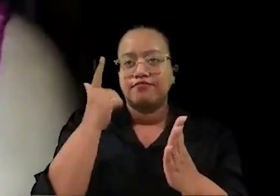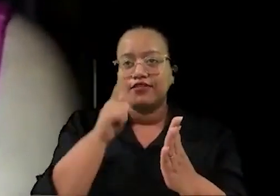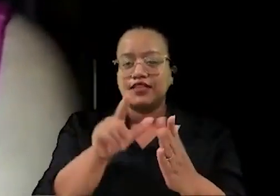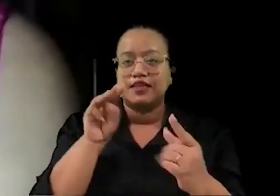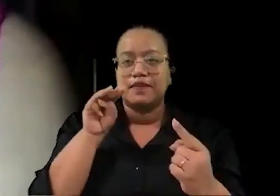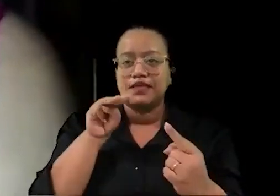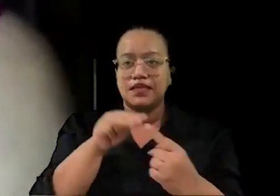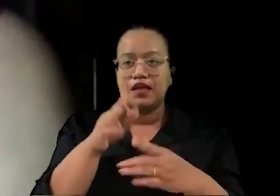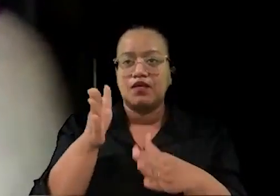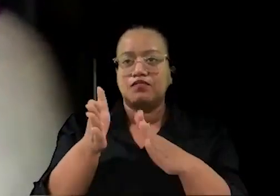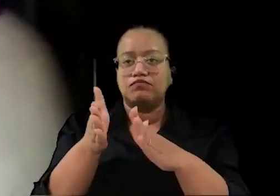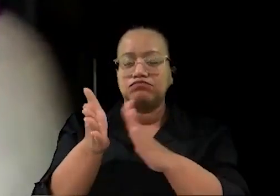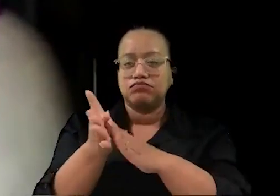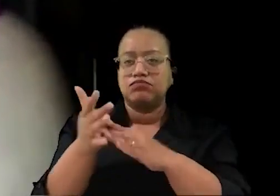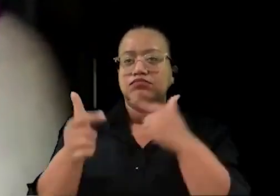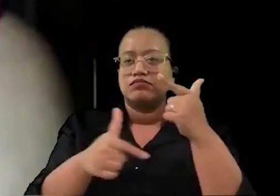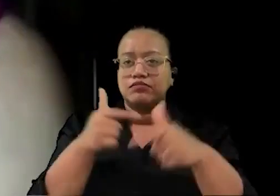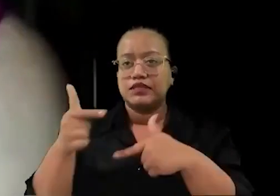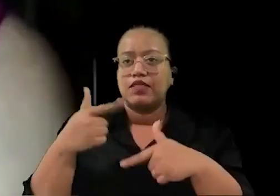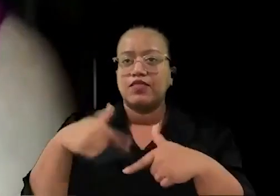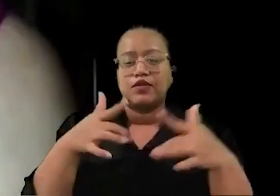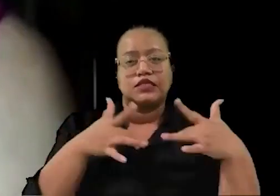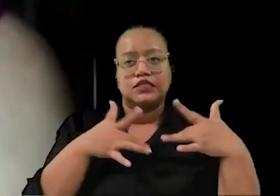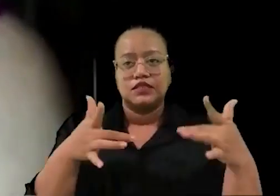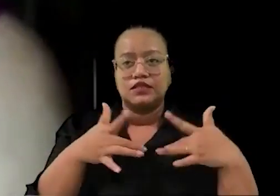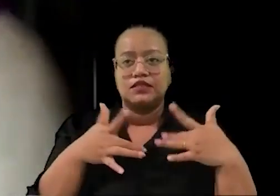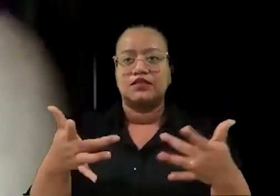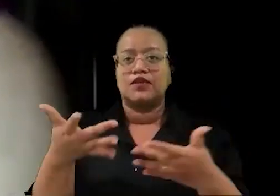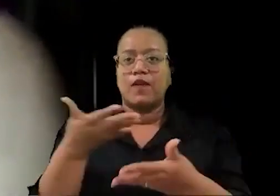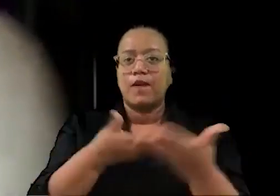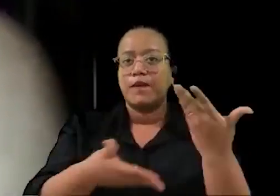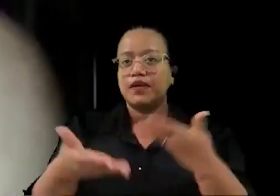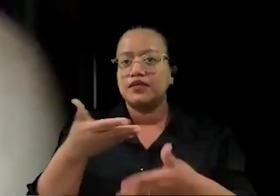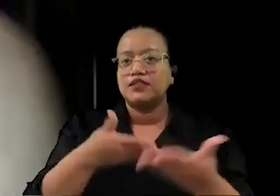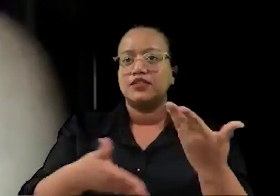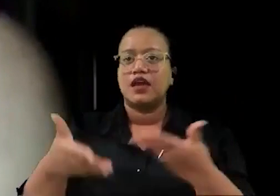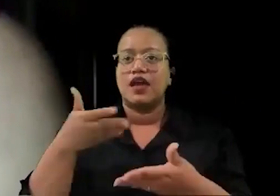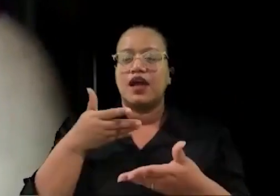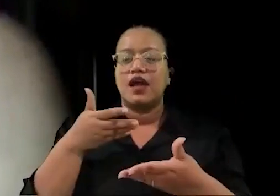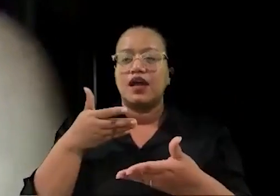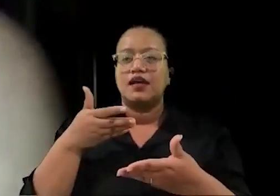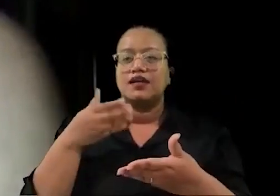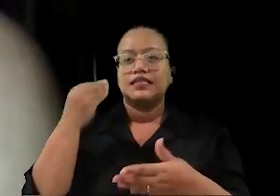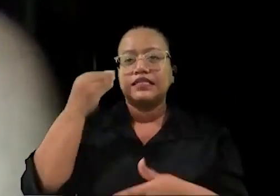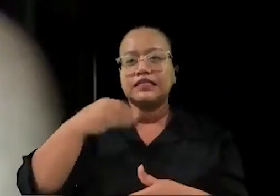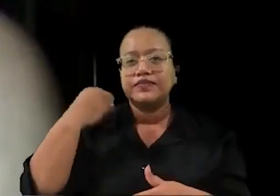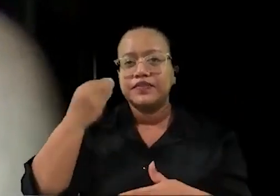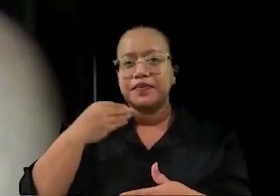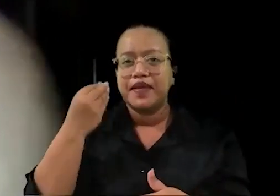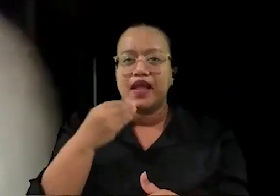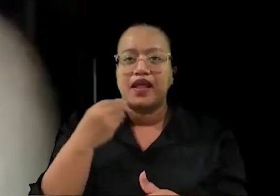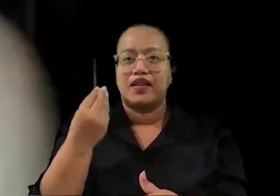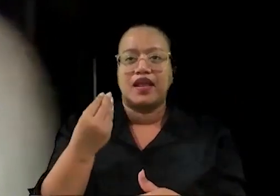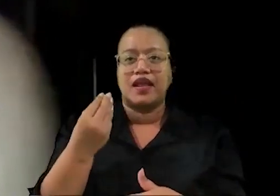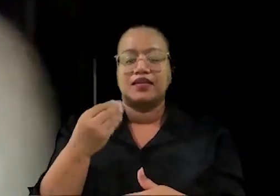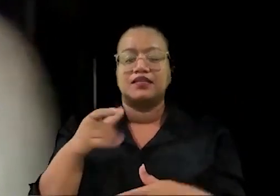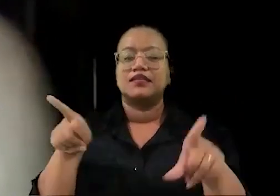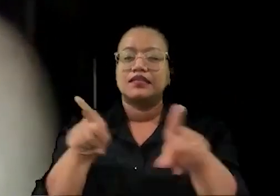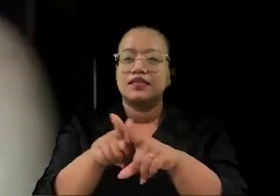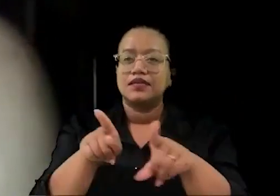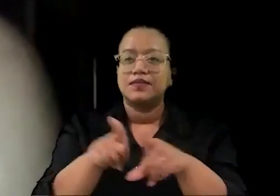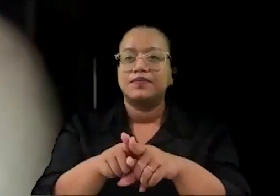né, essa experiência, tanto a sua fala quanto a do Caio vai ser